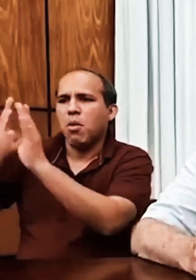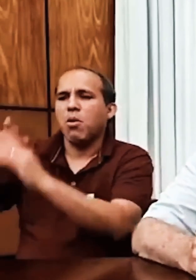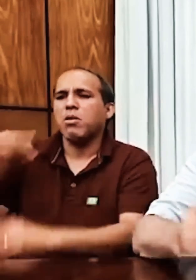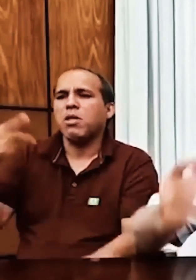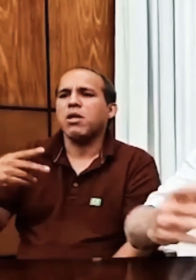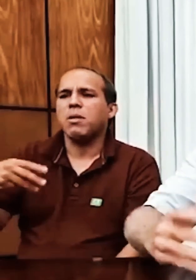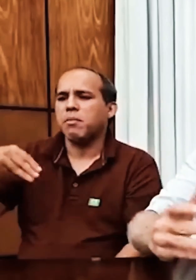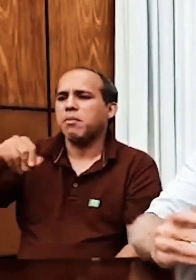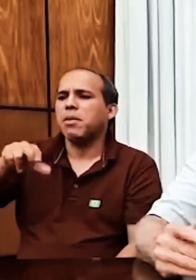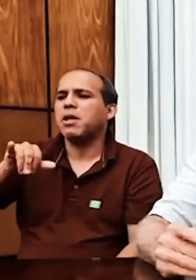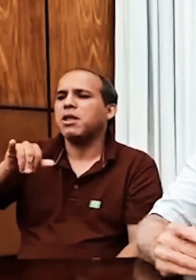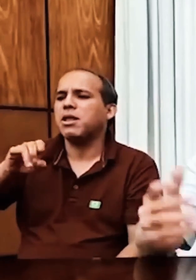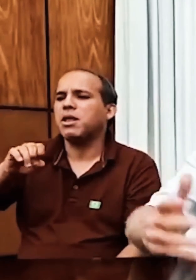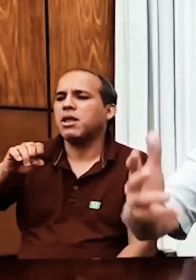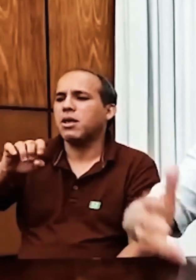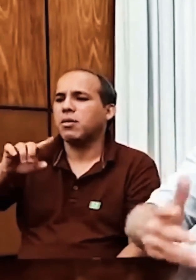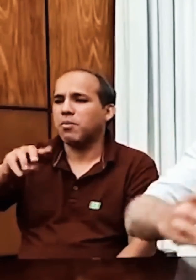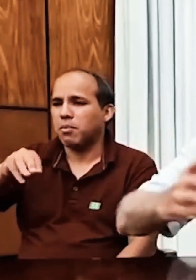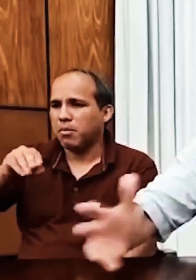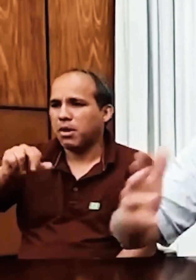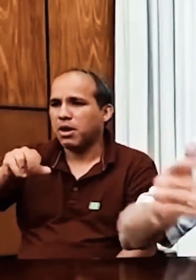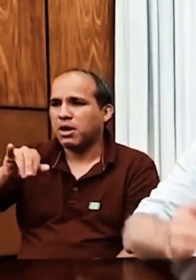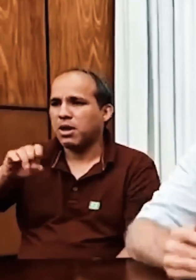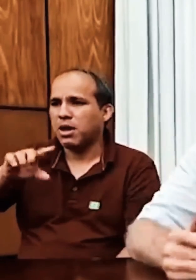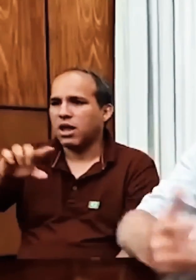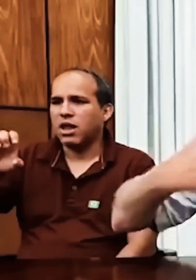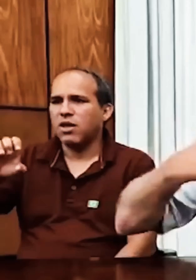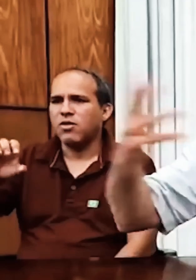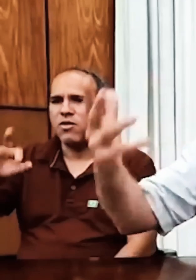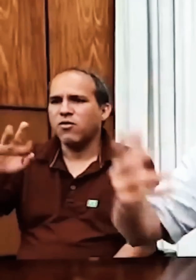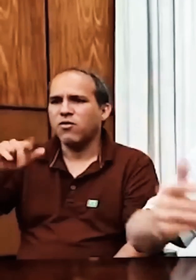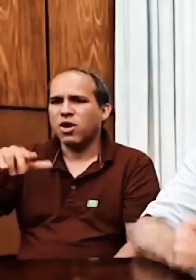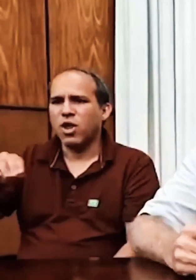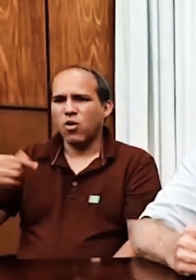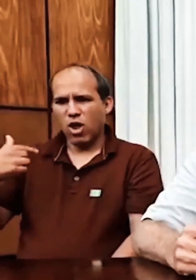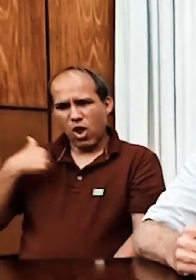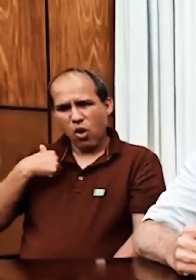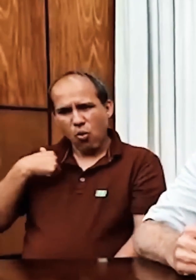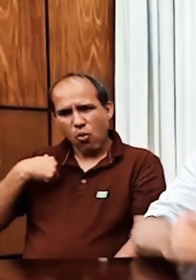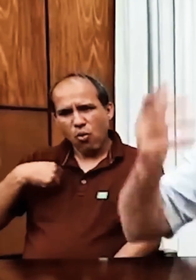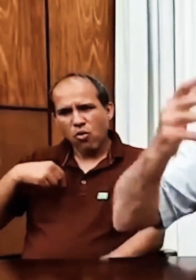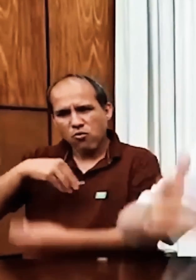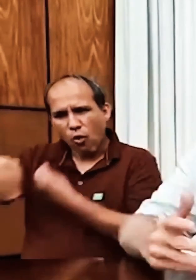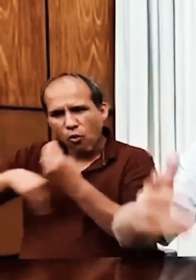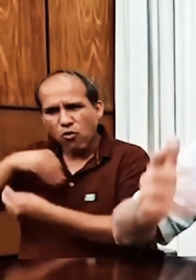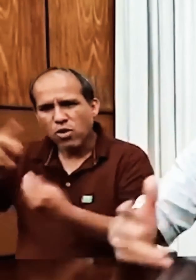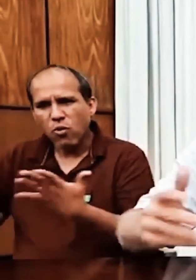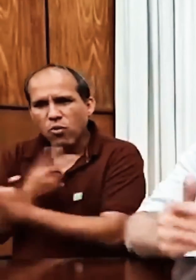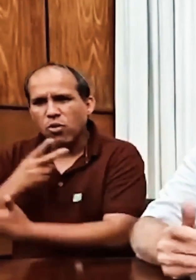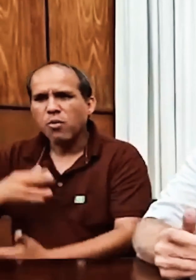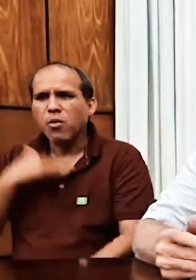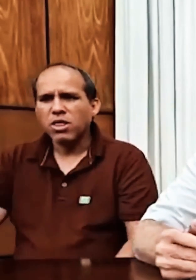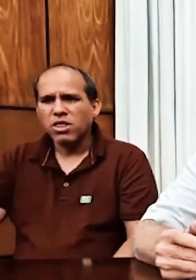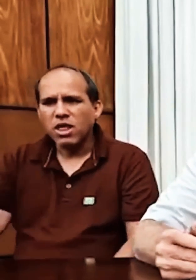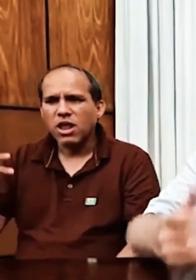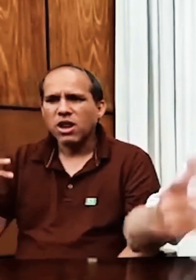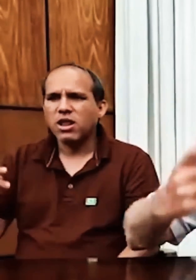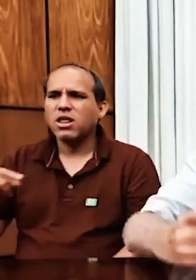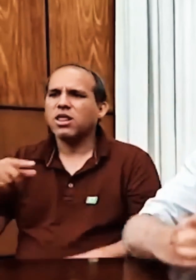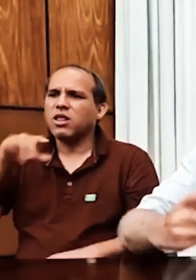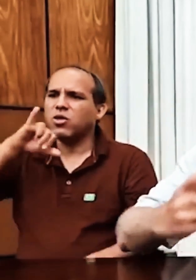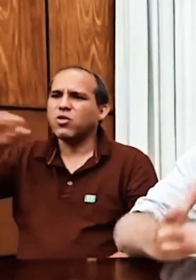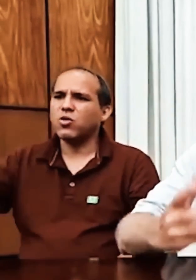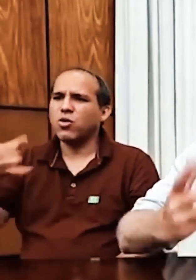covardia. Logo após, durante o Jornal Nacional, eu tinha relação com a morte da Marielle Franco.